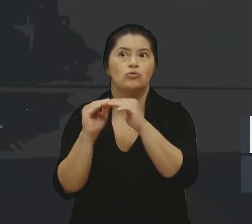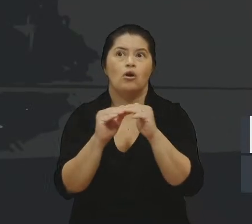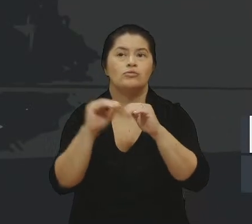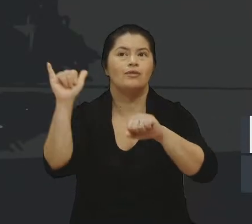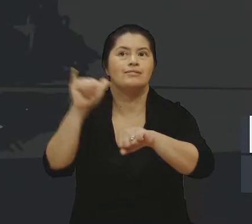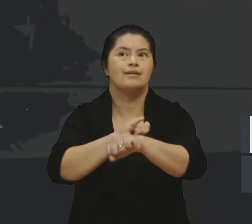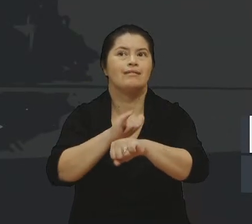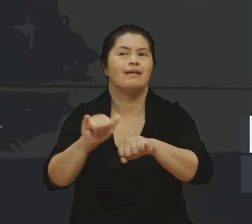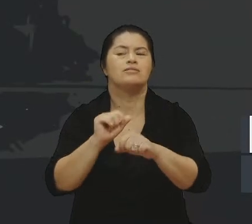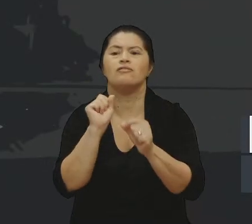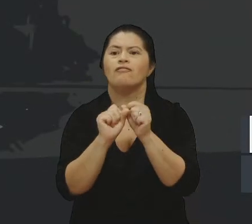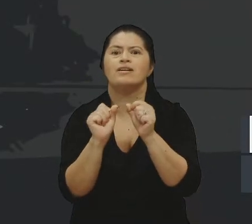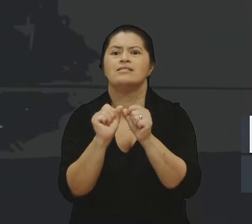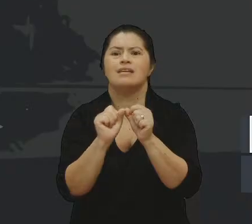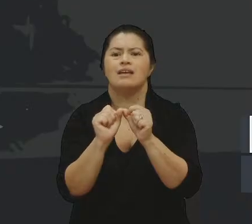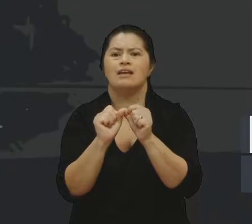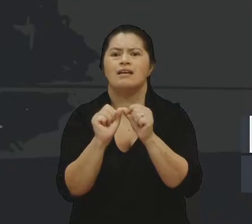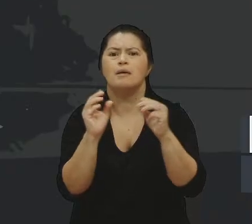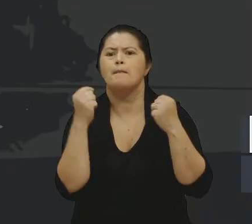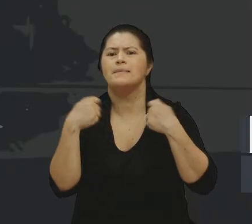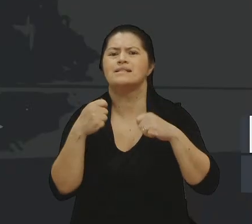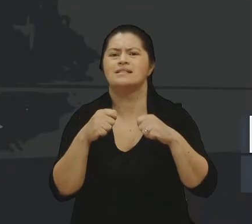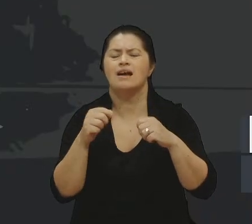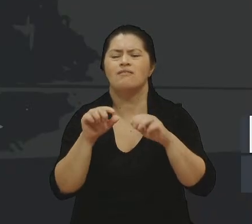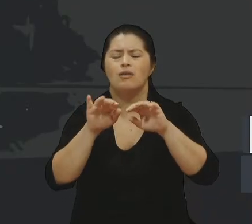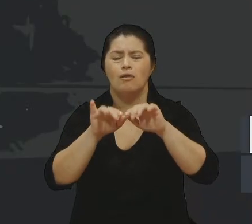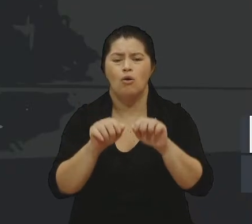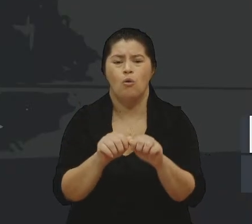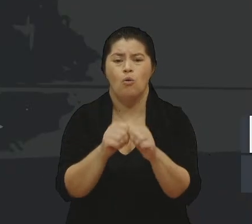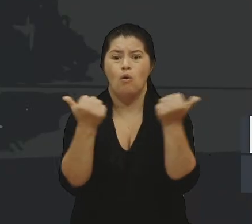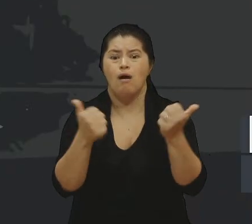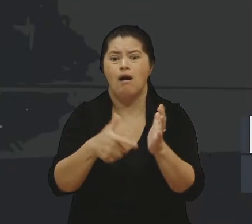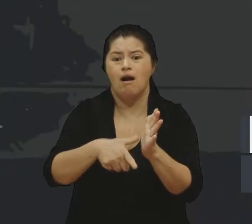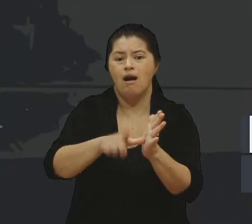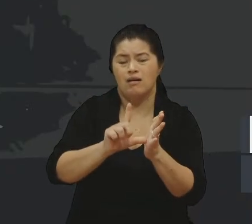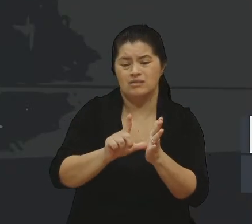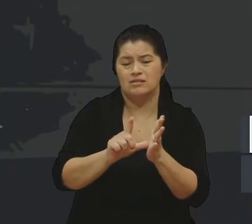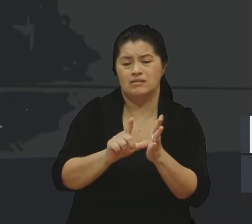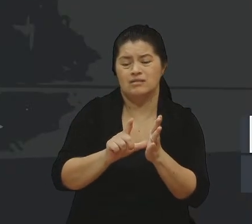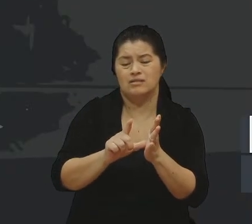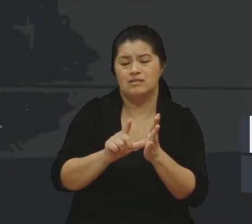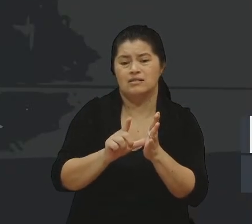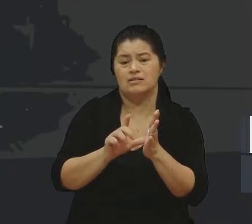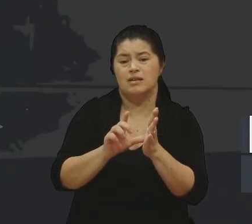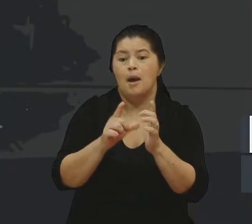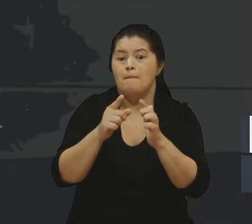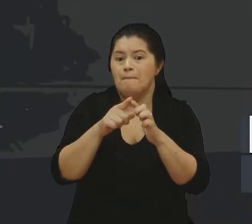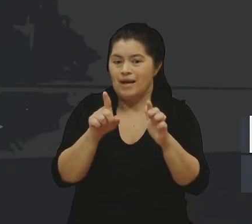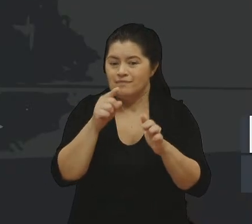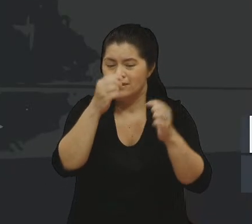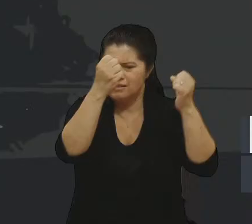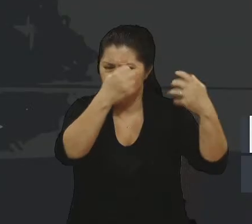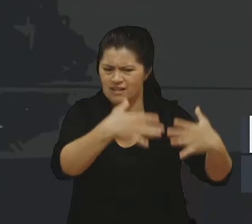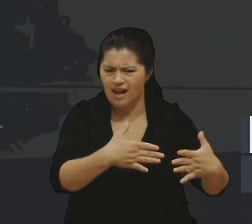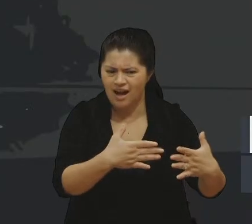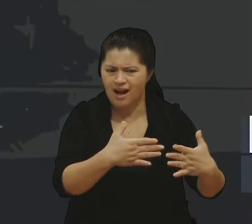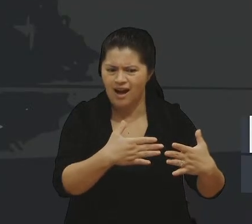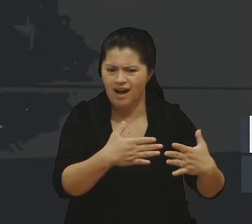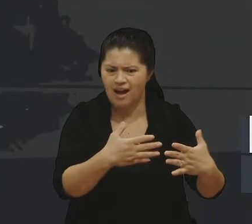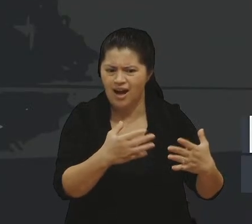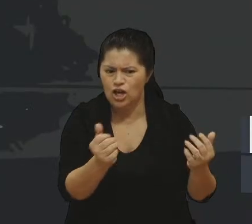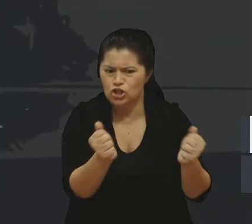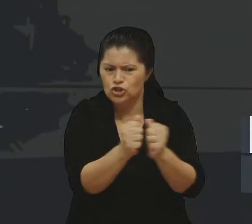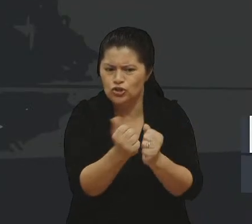como é que eu ia fazer essa empresa crescer, eu estava voltando de uma separação. Apesar de eu contar que a gente sobreviveu, vocês acham que foi fácil? Nem um